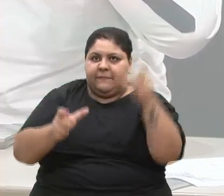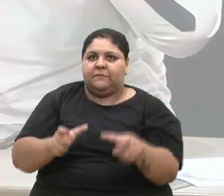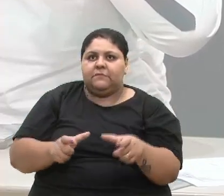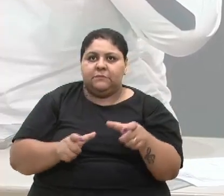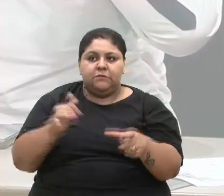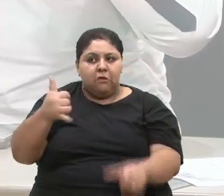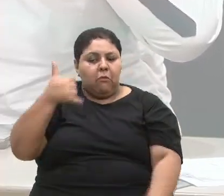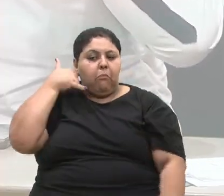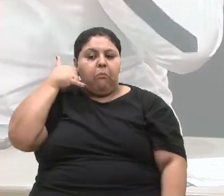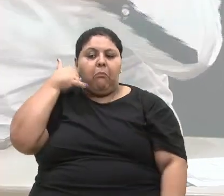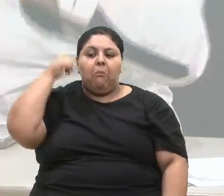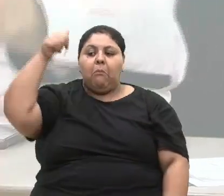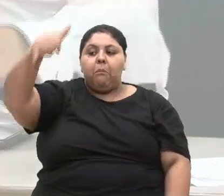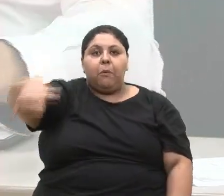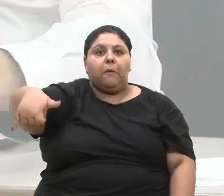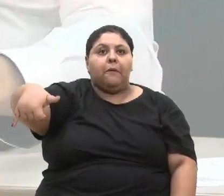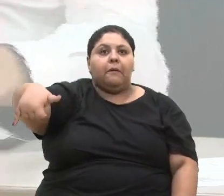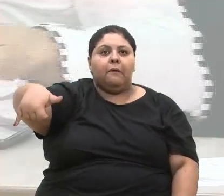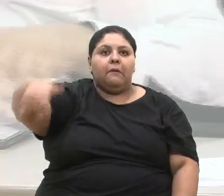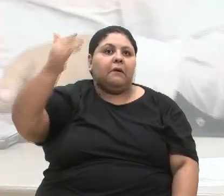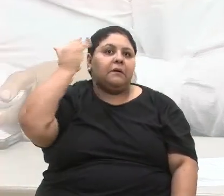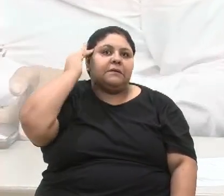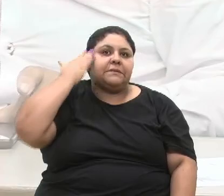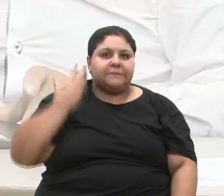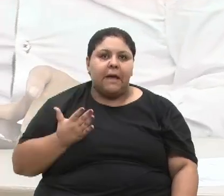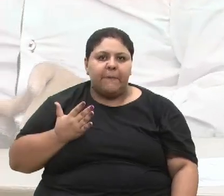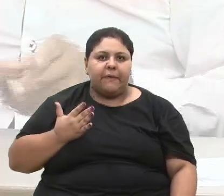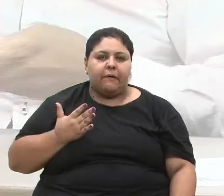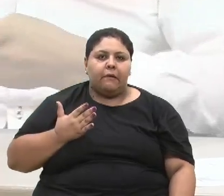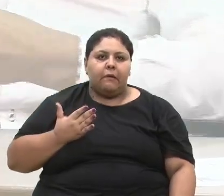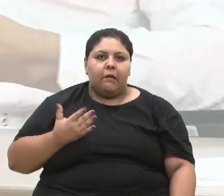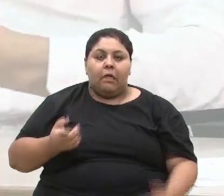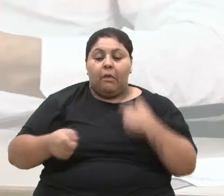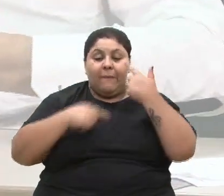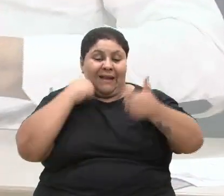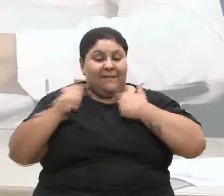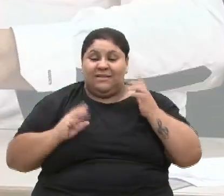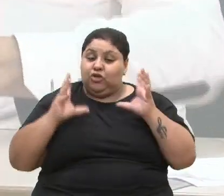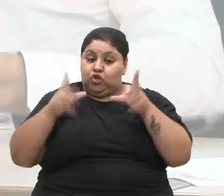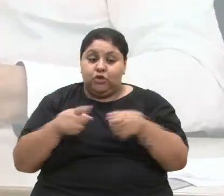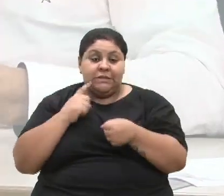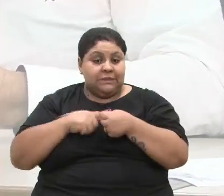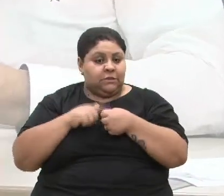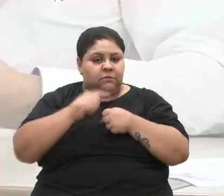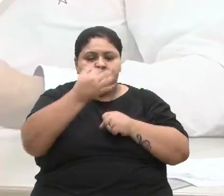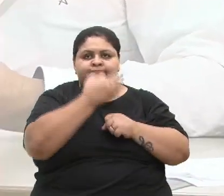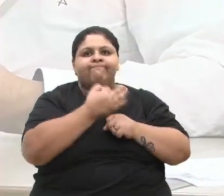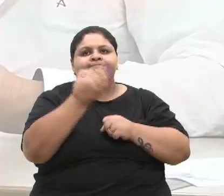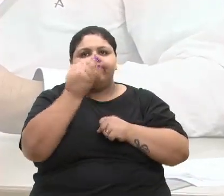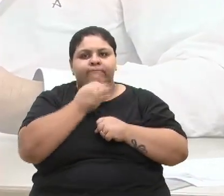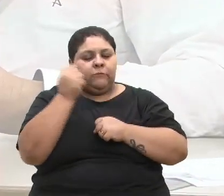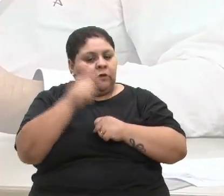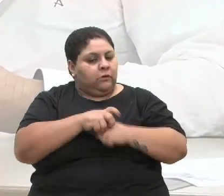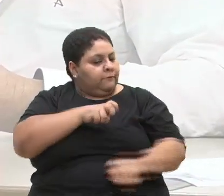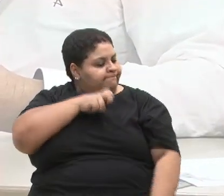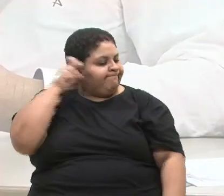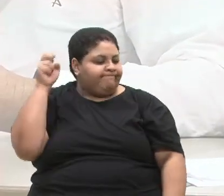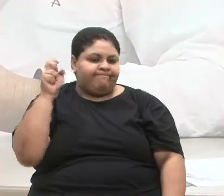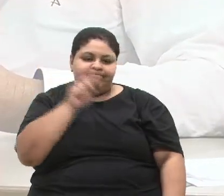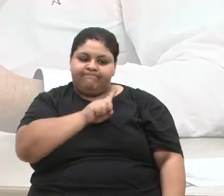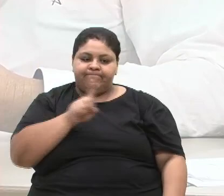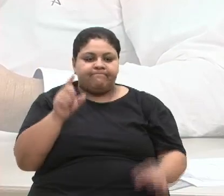ou se não atende de proposta, eu não sei o que é. Mas é uma reclamação de toda a cidade de Caxias do Sul. Isso é uma vergonha, não